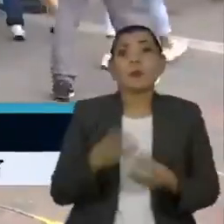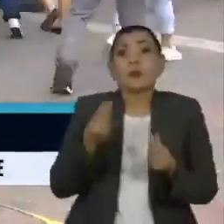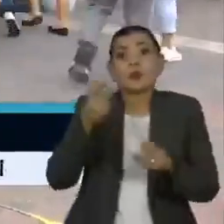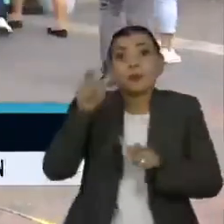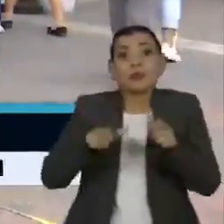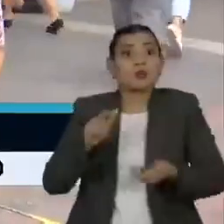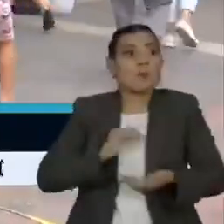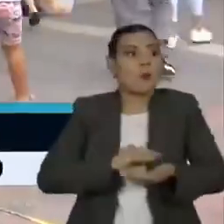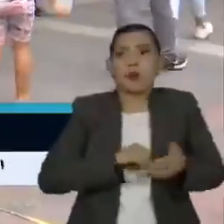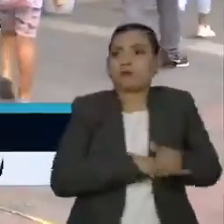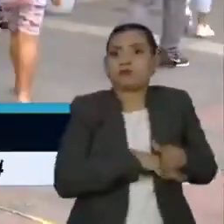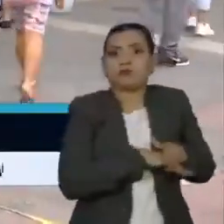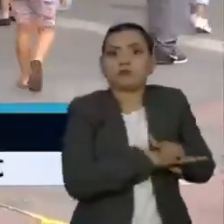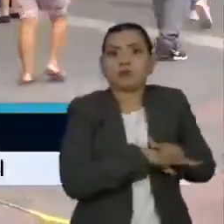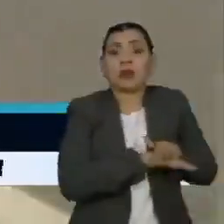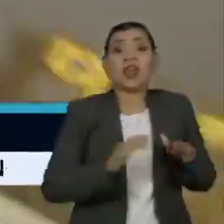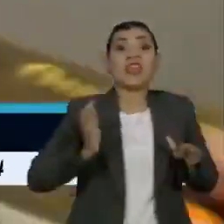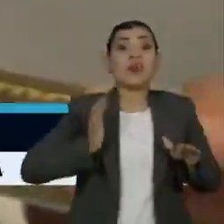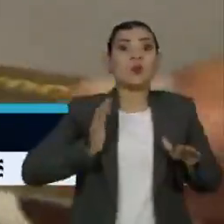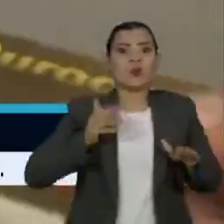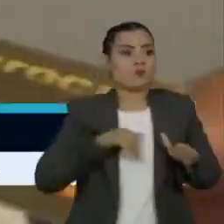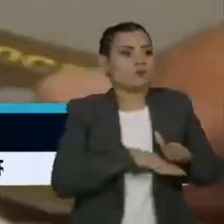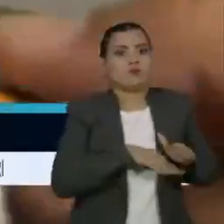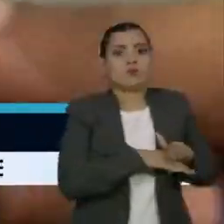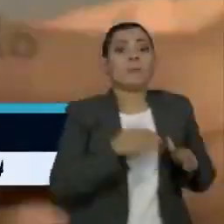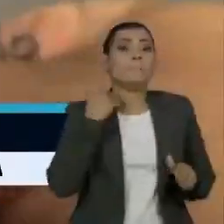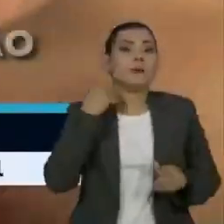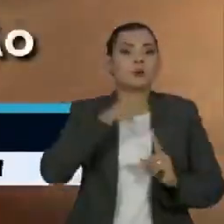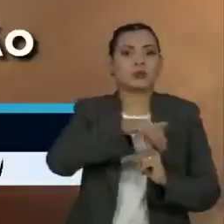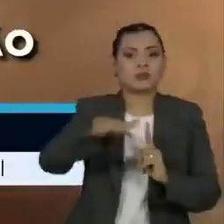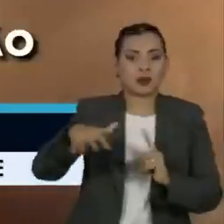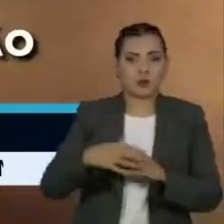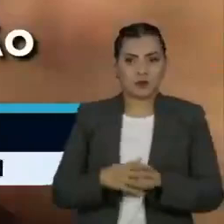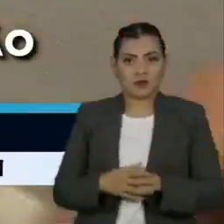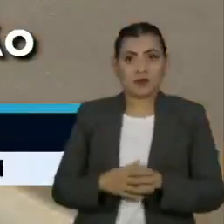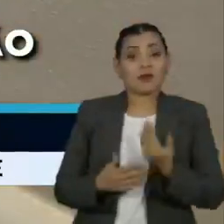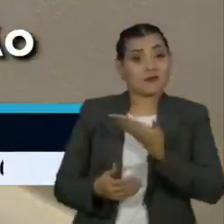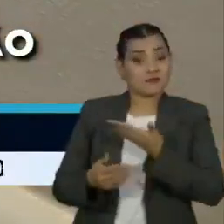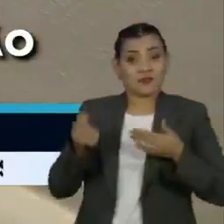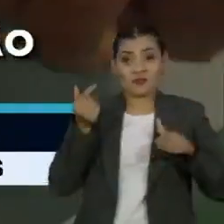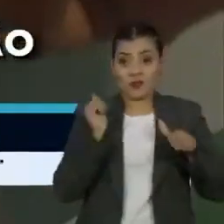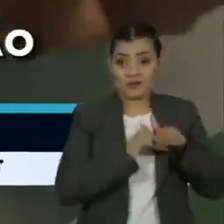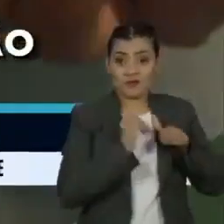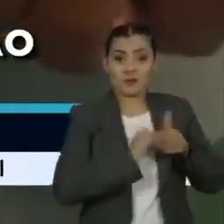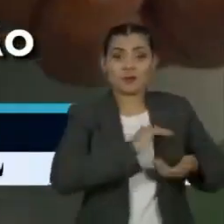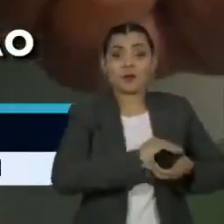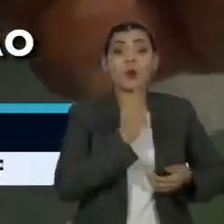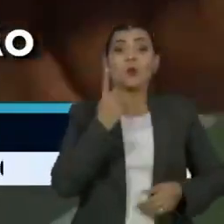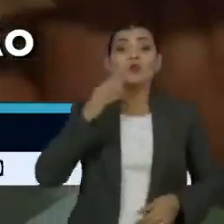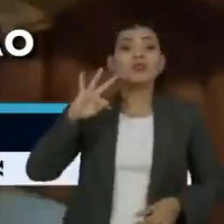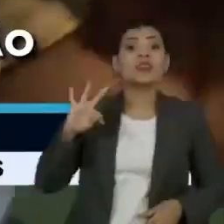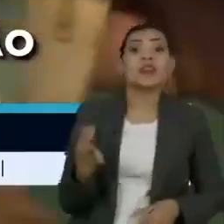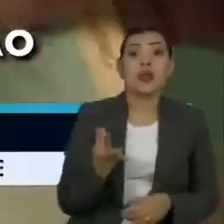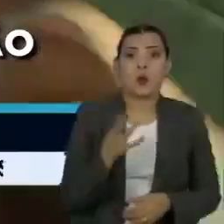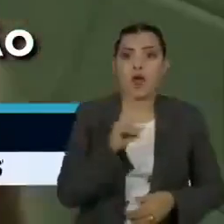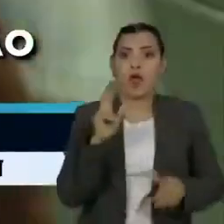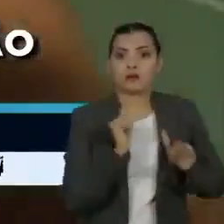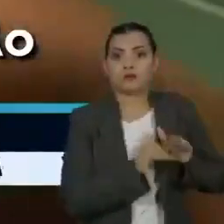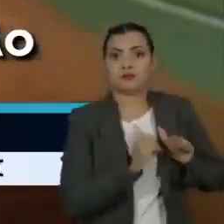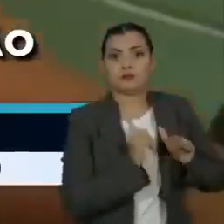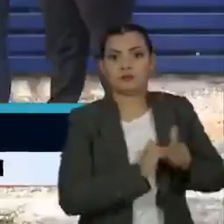poupando, principalmente nas classes mais altas, diz o Banco Central. Até a velha caderneta passou a marca de R$1 trilhão em